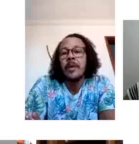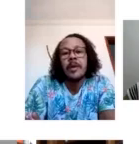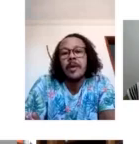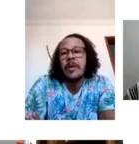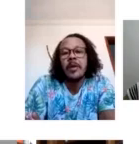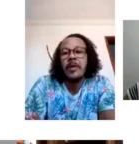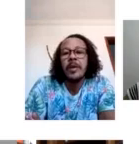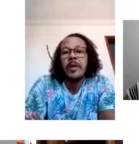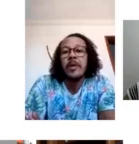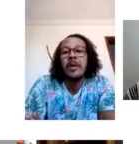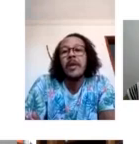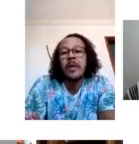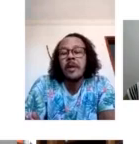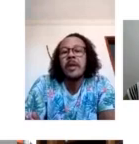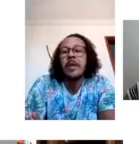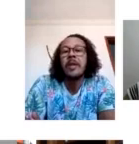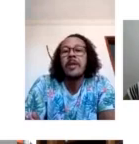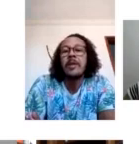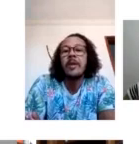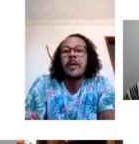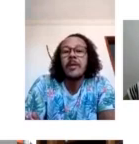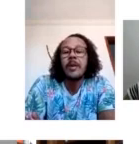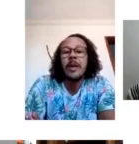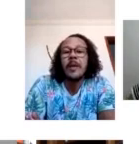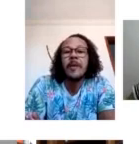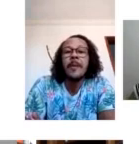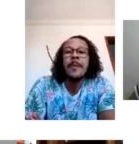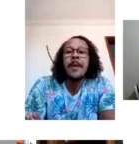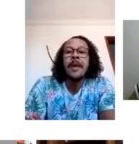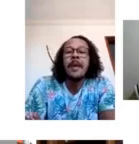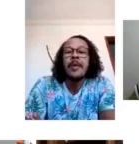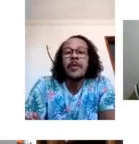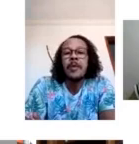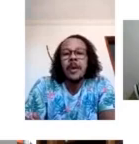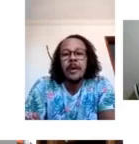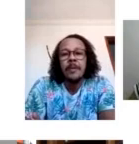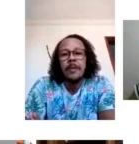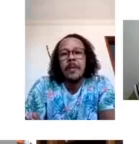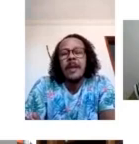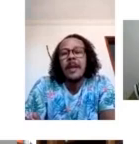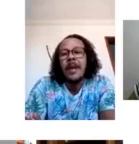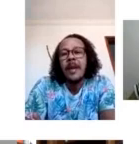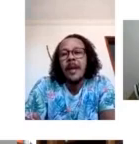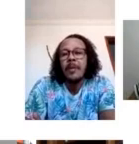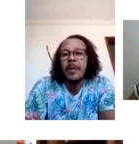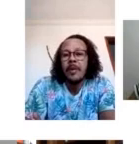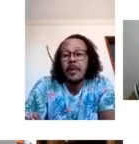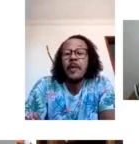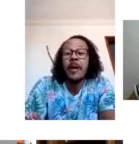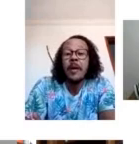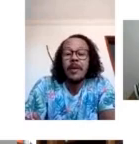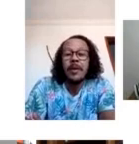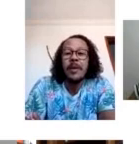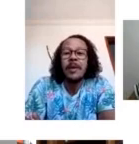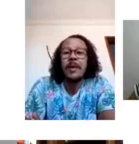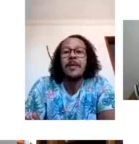da graduação, da pós-graduação e estudantes de graduação tenham esse contato, ajuda na aproximação